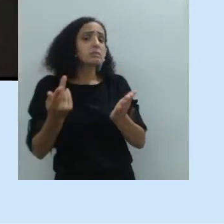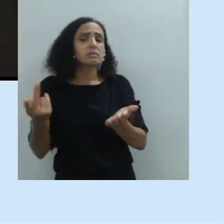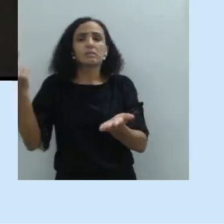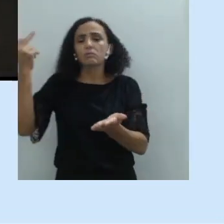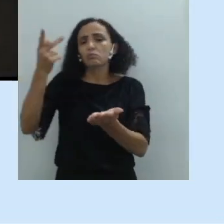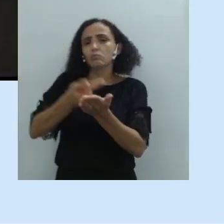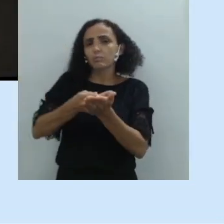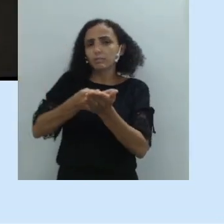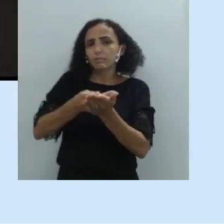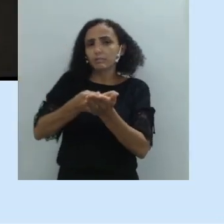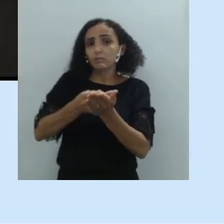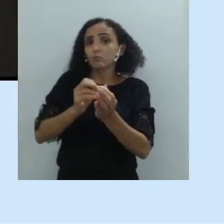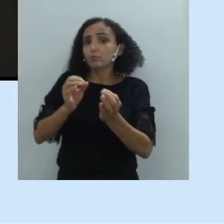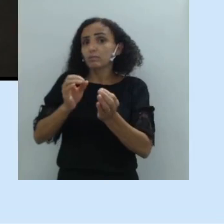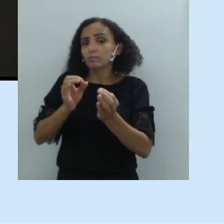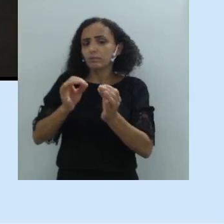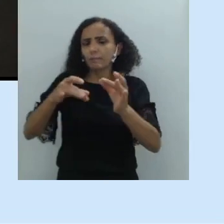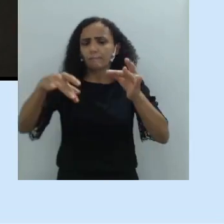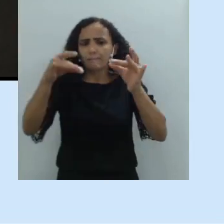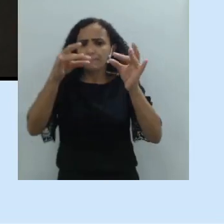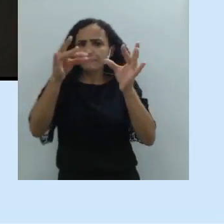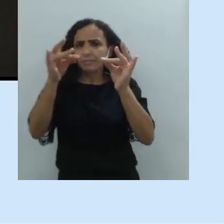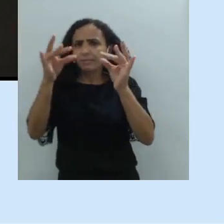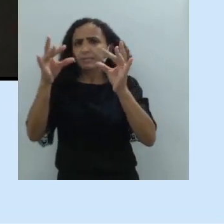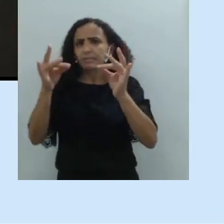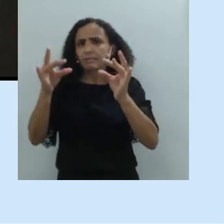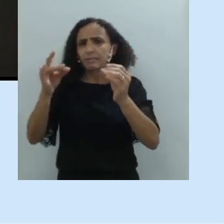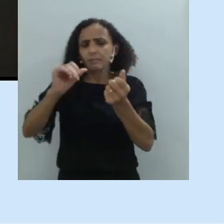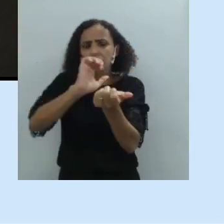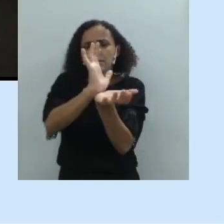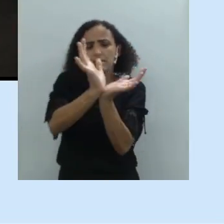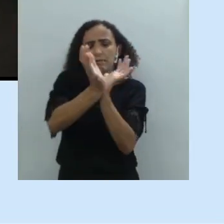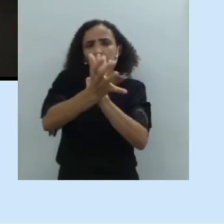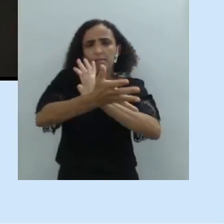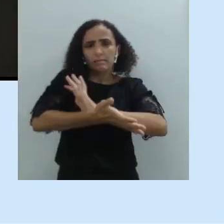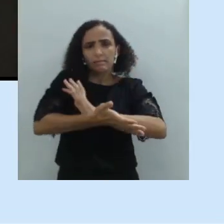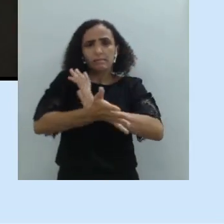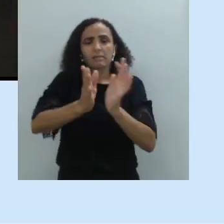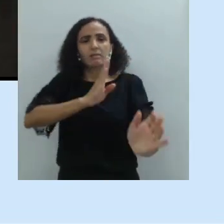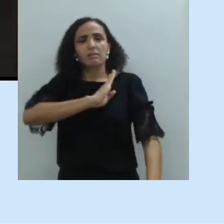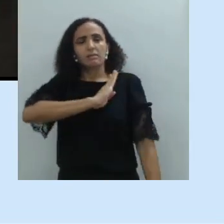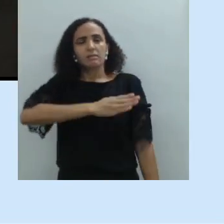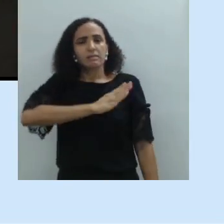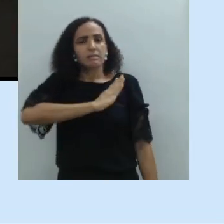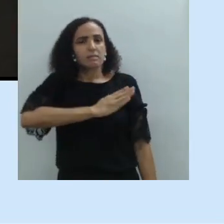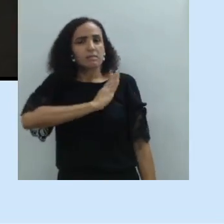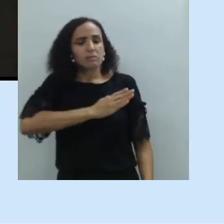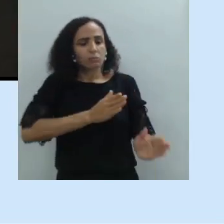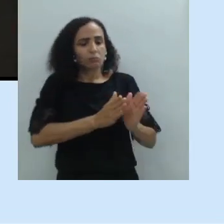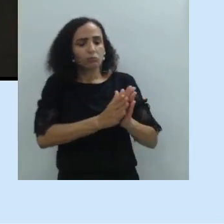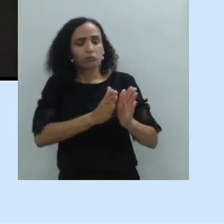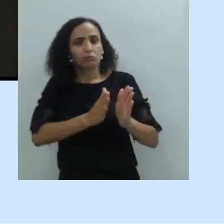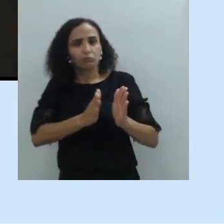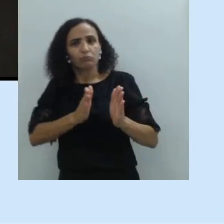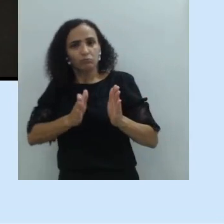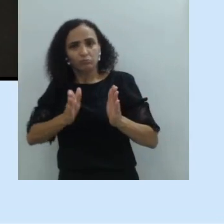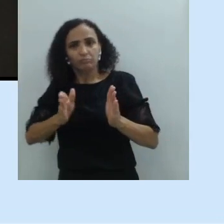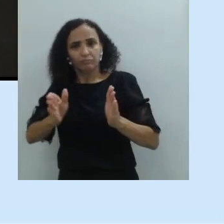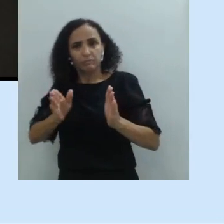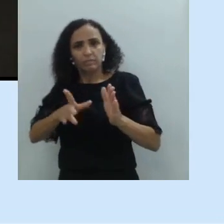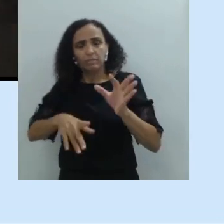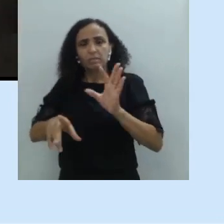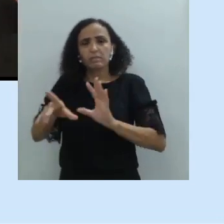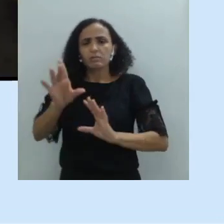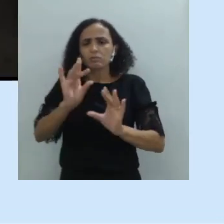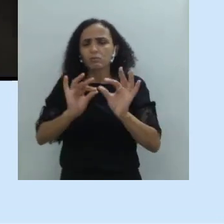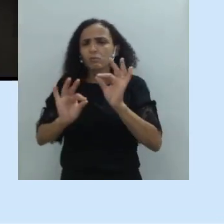os órgãos, certo? A parte do osso, o coração, o fígado. A partir do momento que eu fiz os